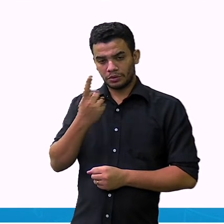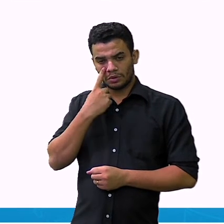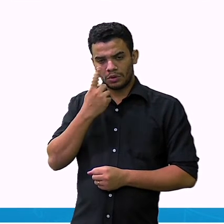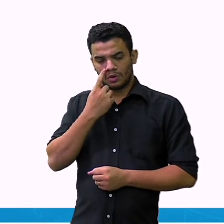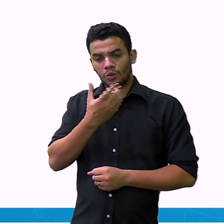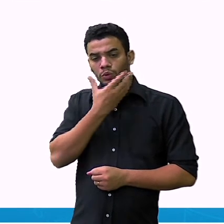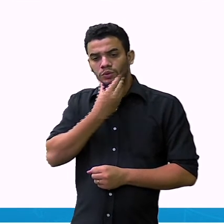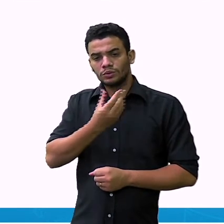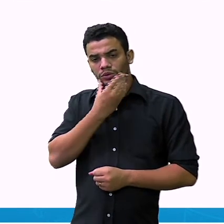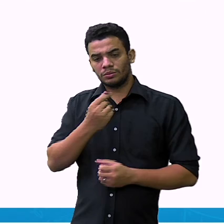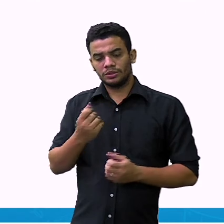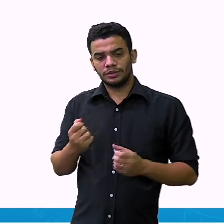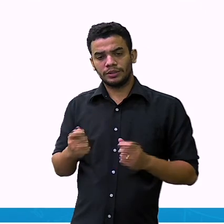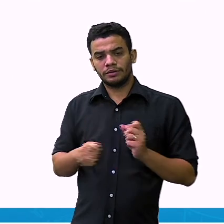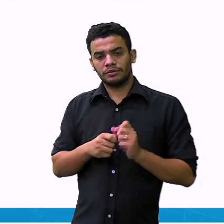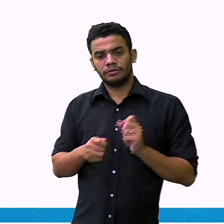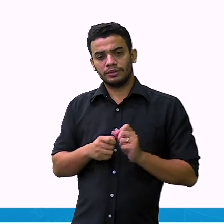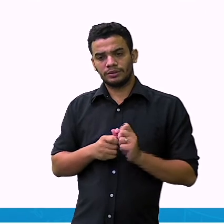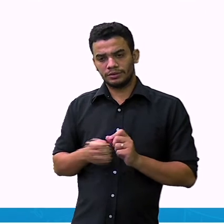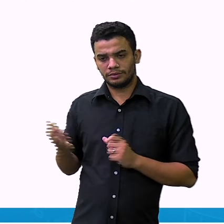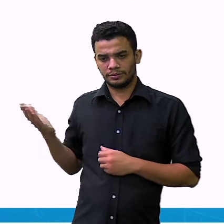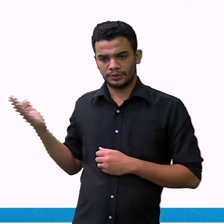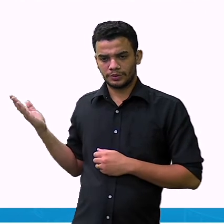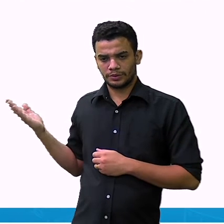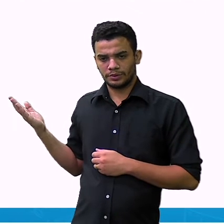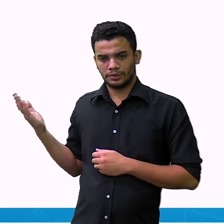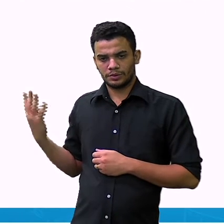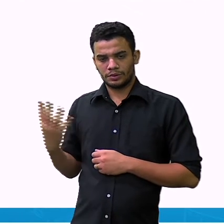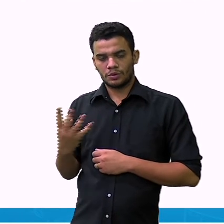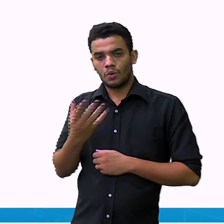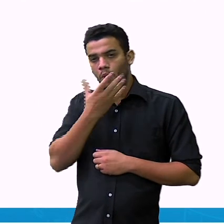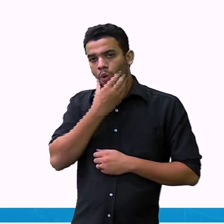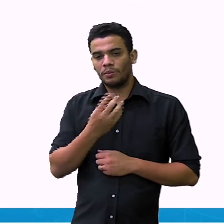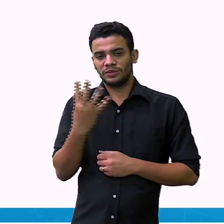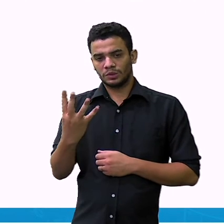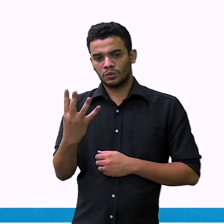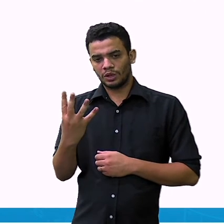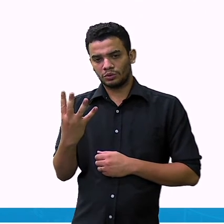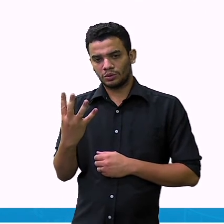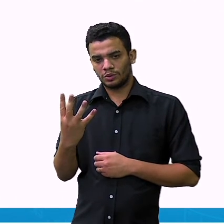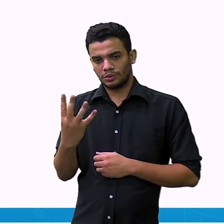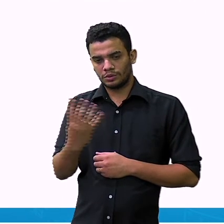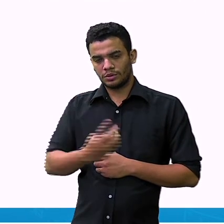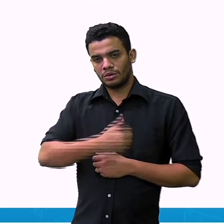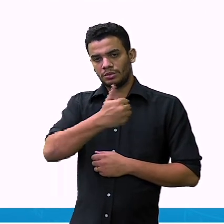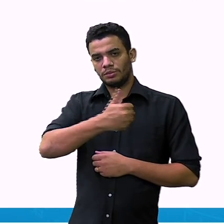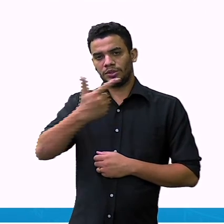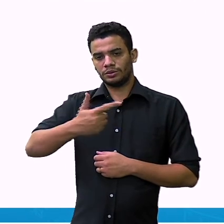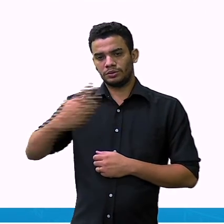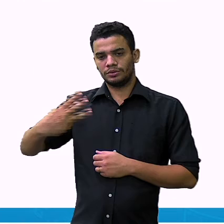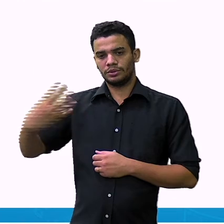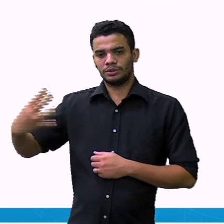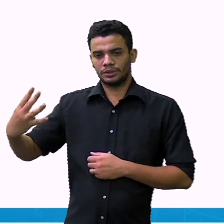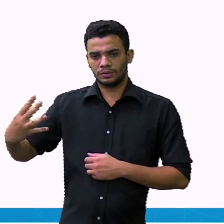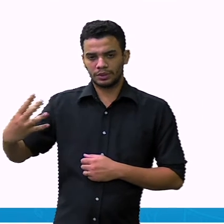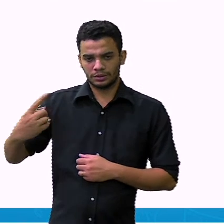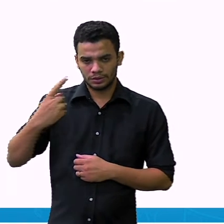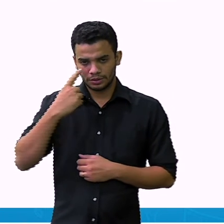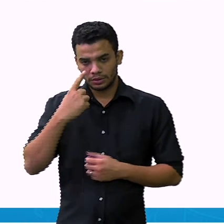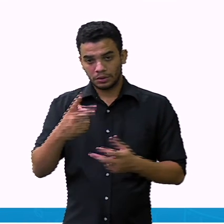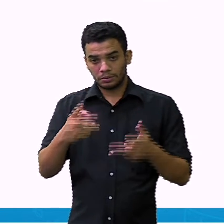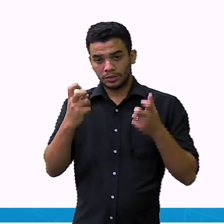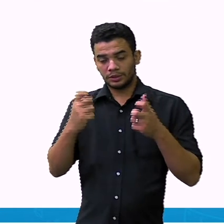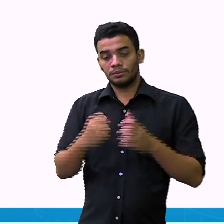Manuel, Fernande, Carlos e Luiz, certo? Eles produziram estas